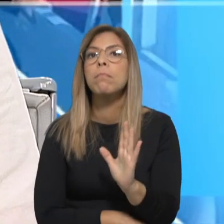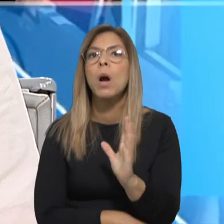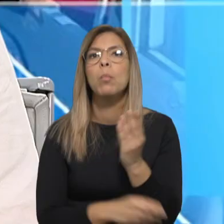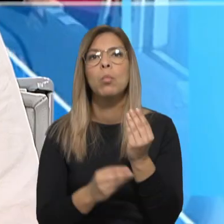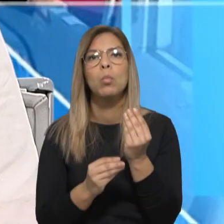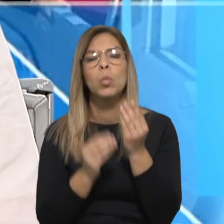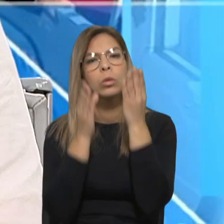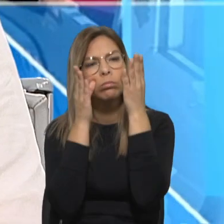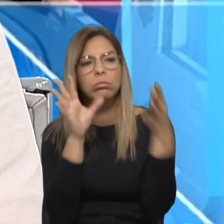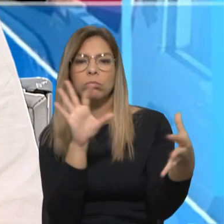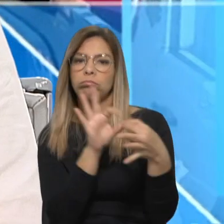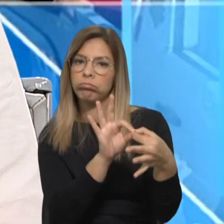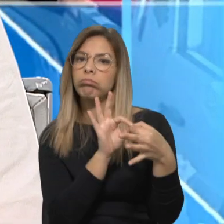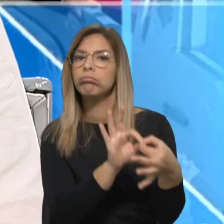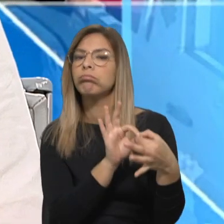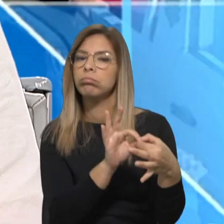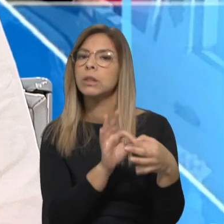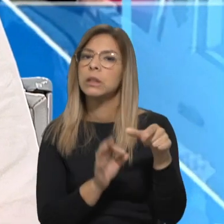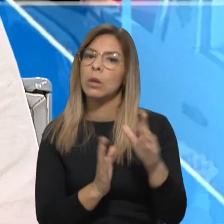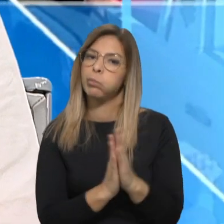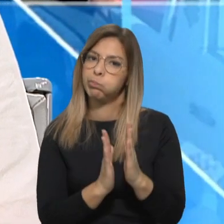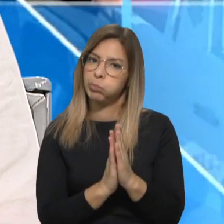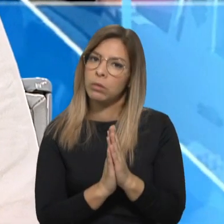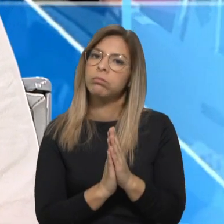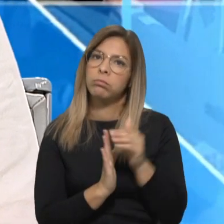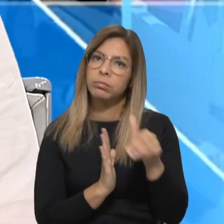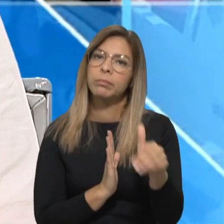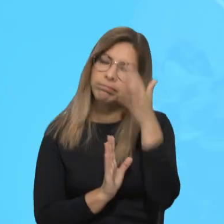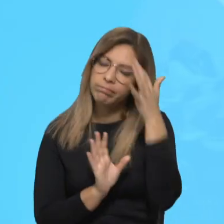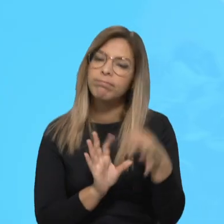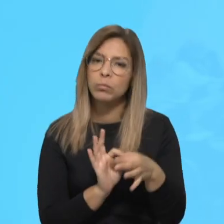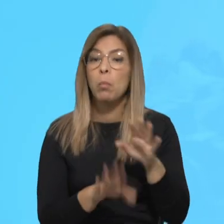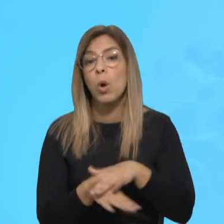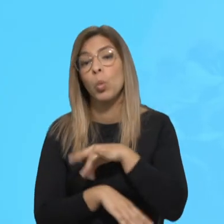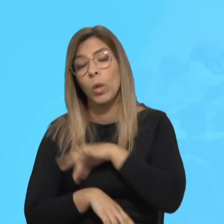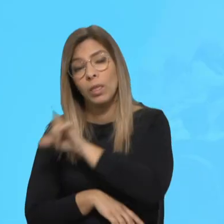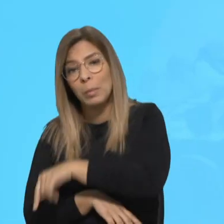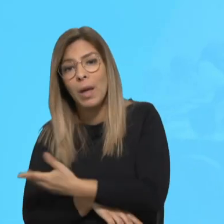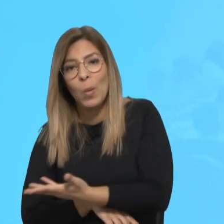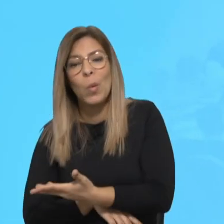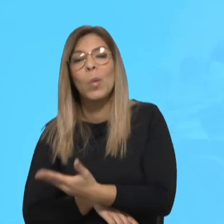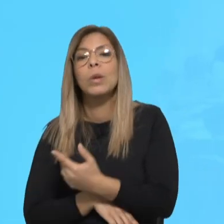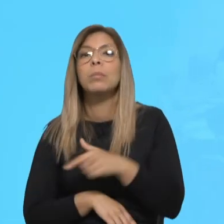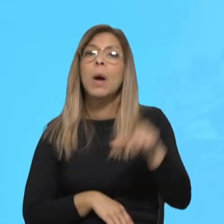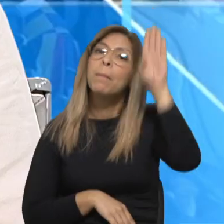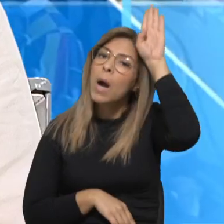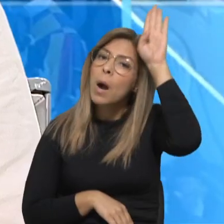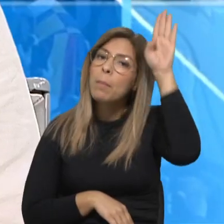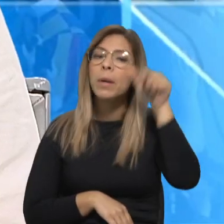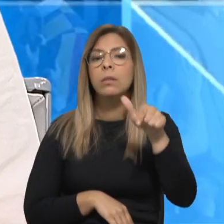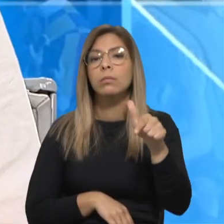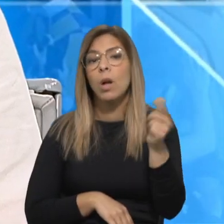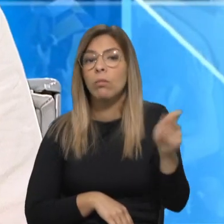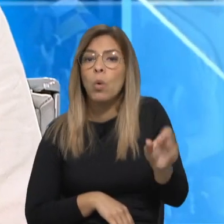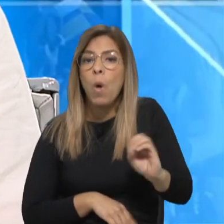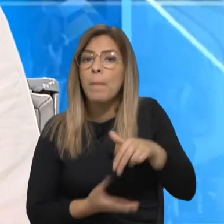em sintonia com esta celebração. Aliás, e o jubileu acontece mesmo sem o Papa estar presente? A celebração jubilar? O